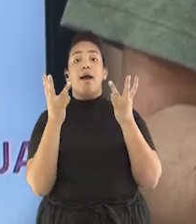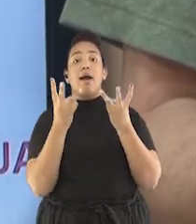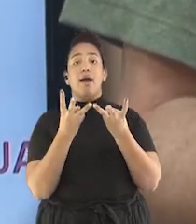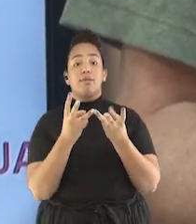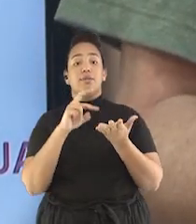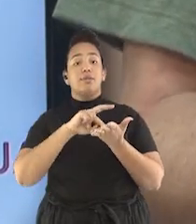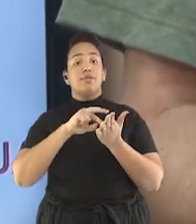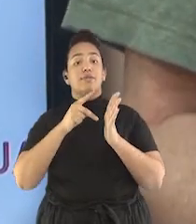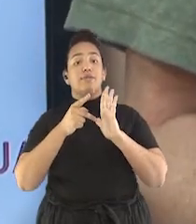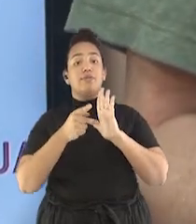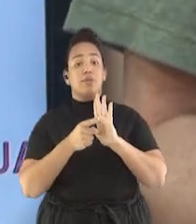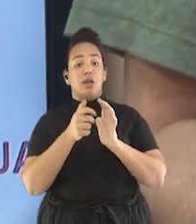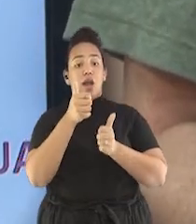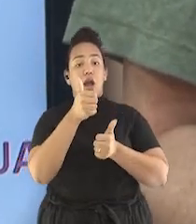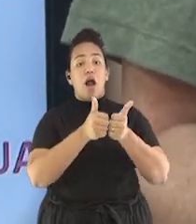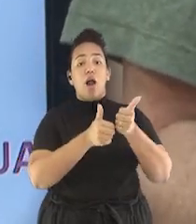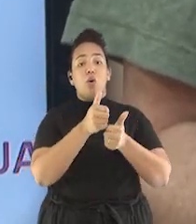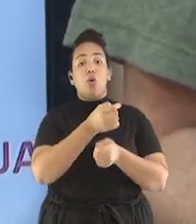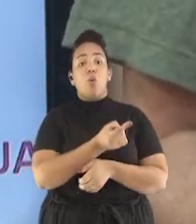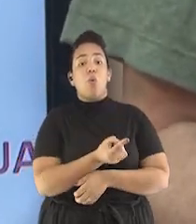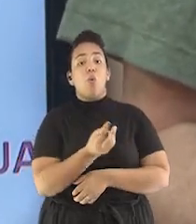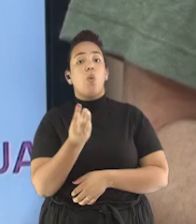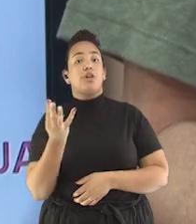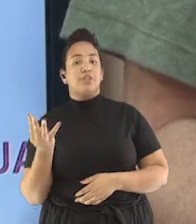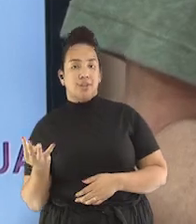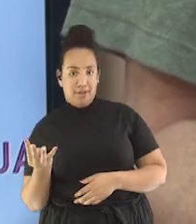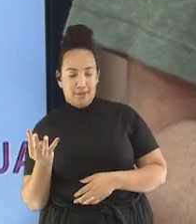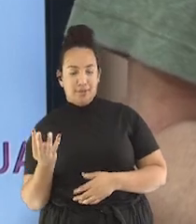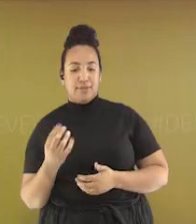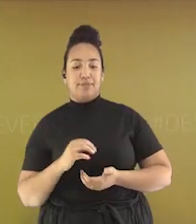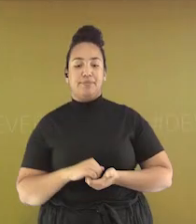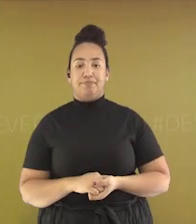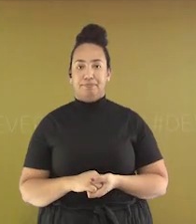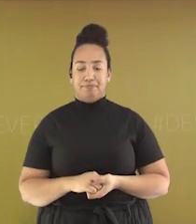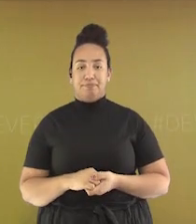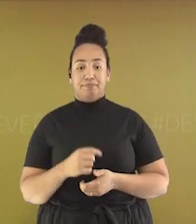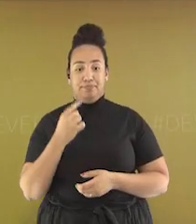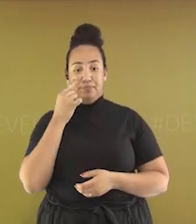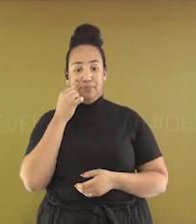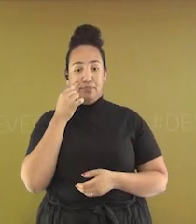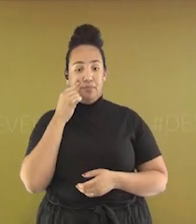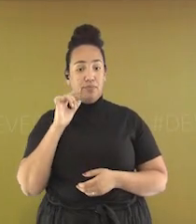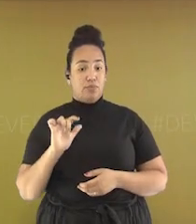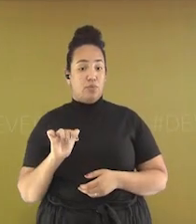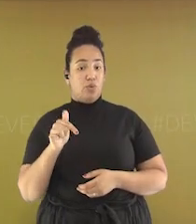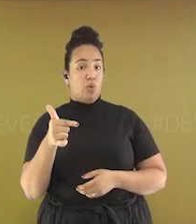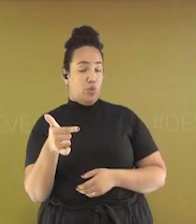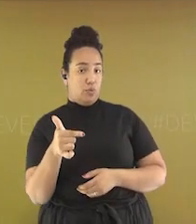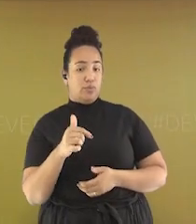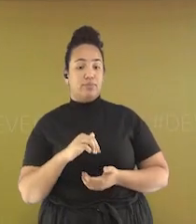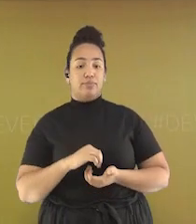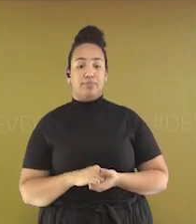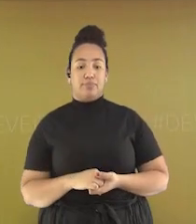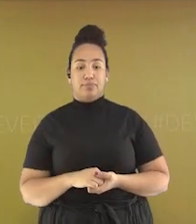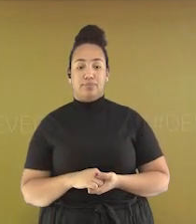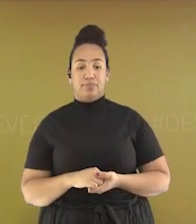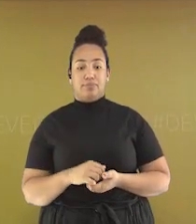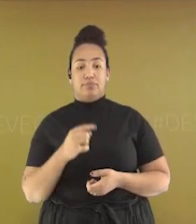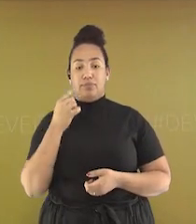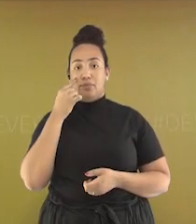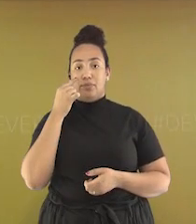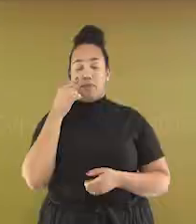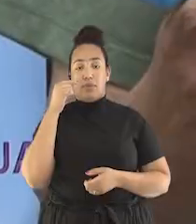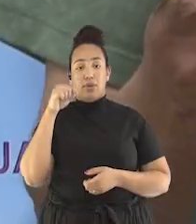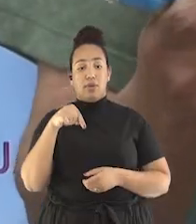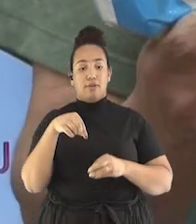a quantidade de arroz que está dentro desse pacote. Esse outro pacote aqui é um